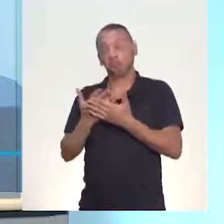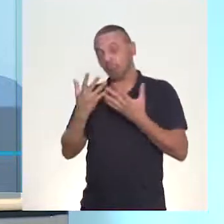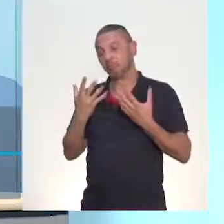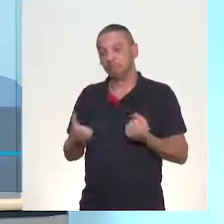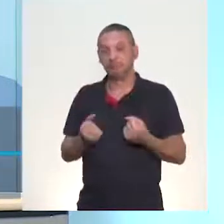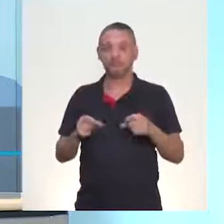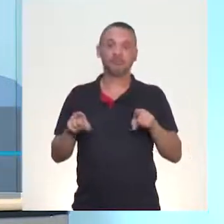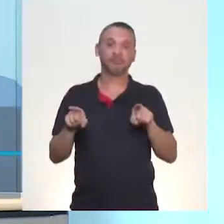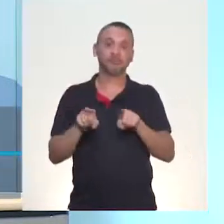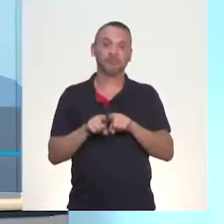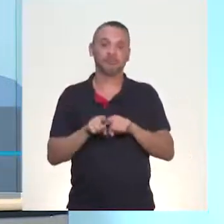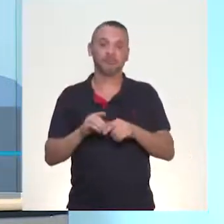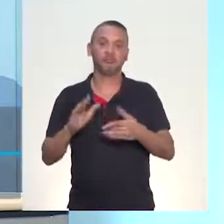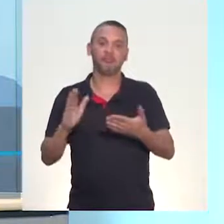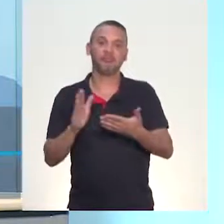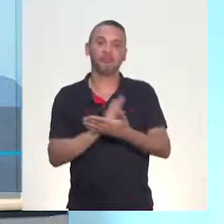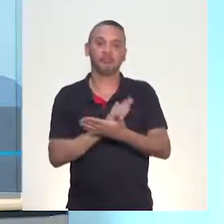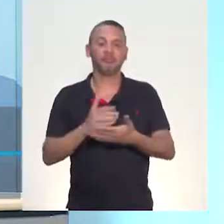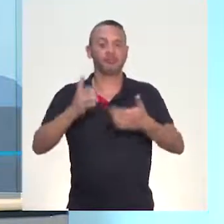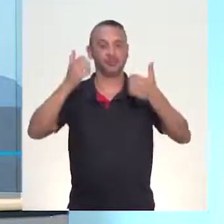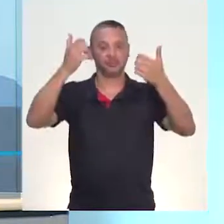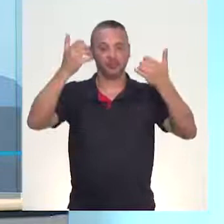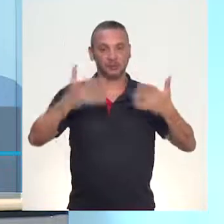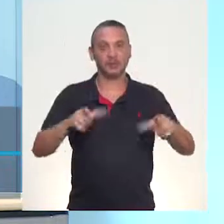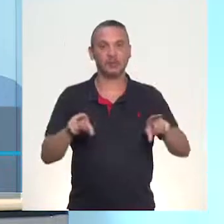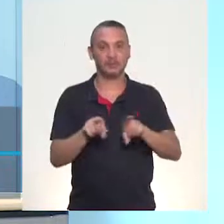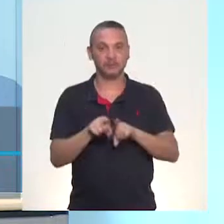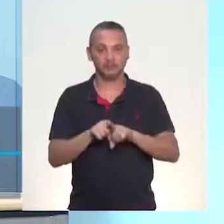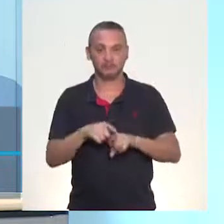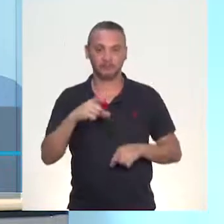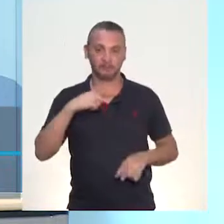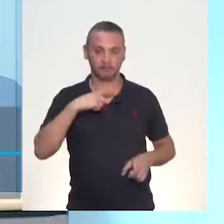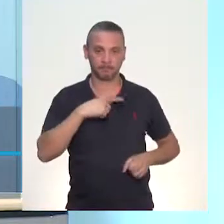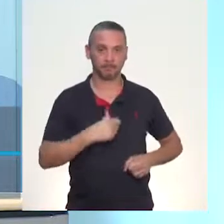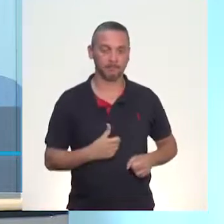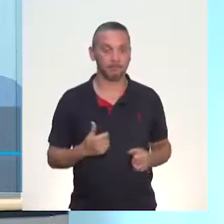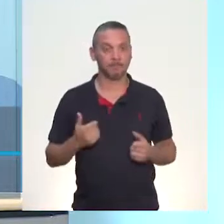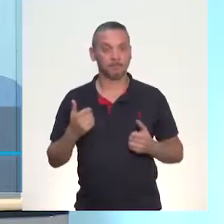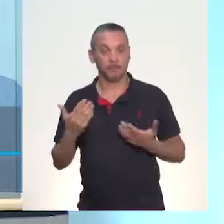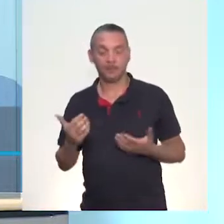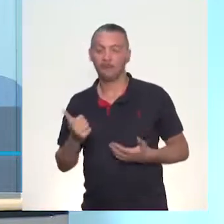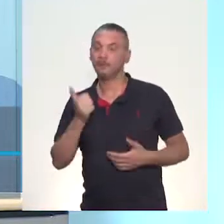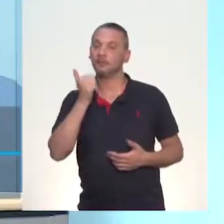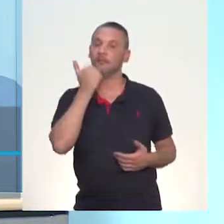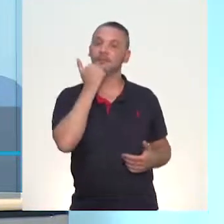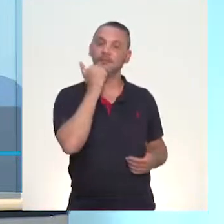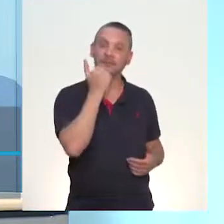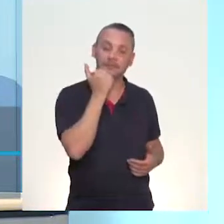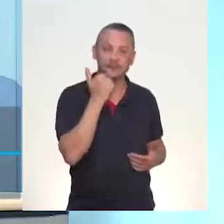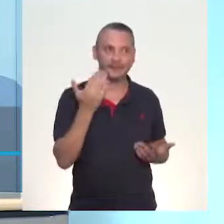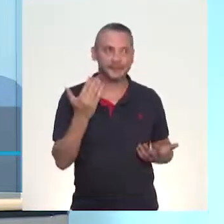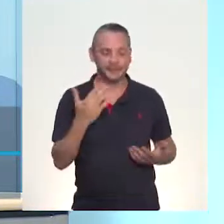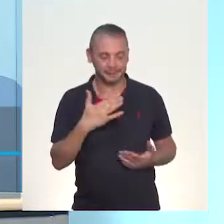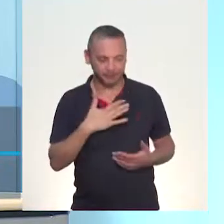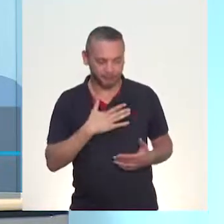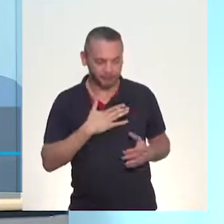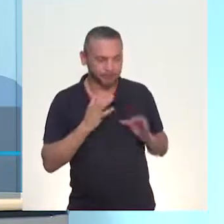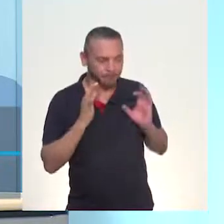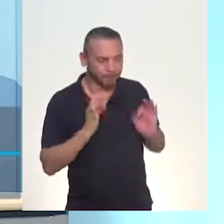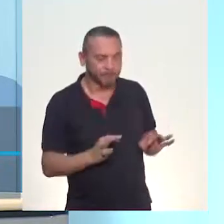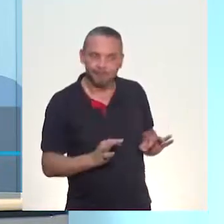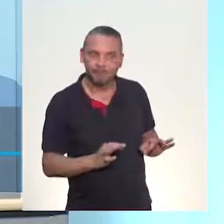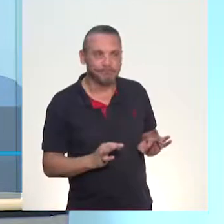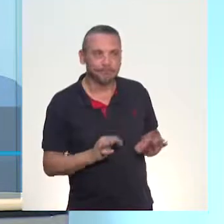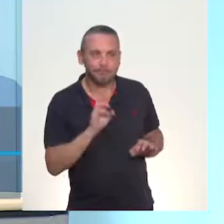nesse sentido de senso comum que eu estou colocando, tá certo? Então, a ciência, ela nunca vai se satisfazer